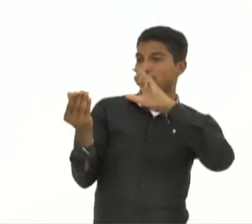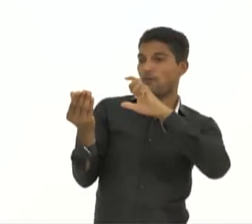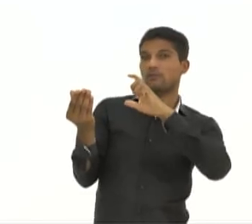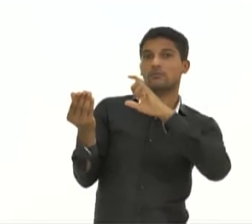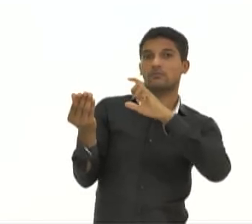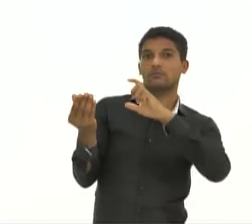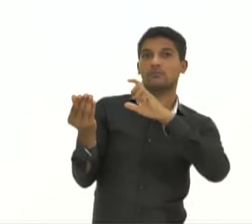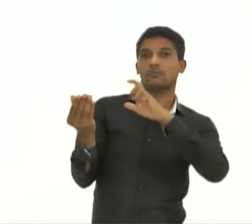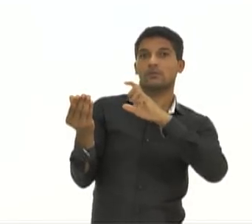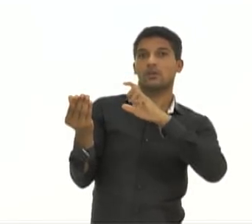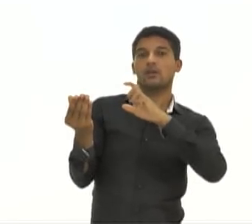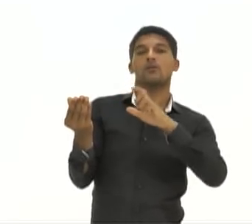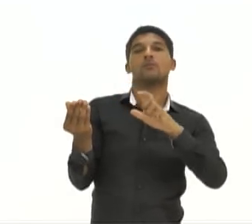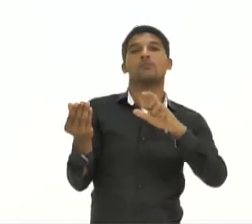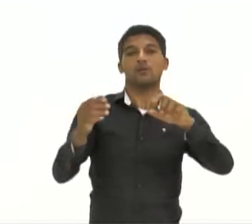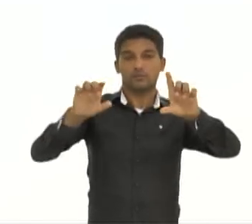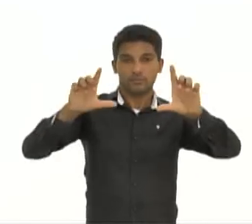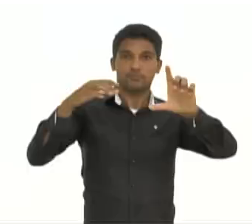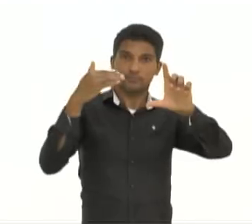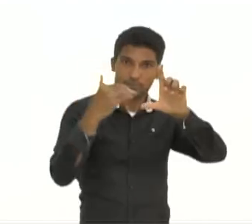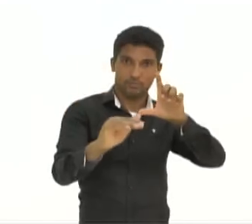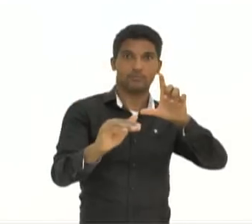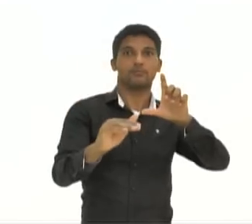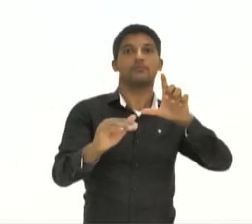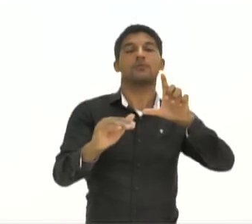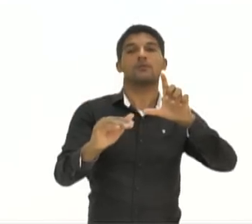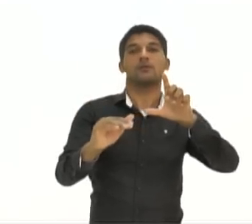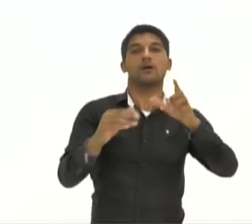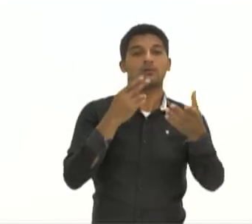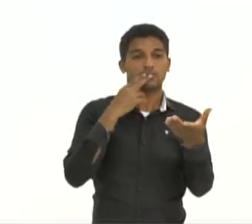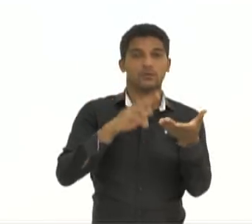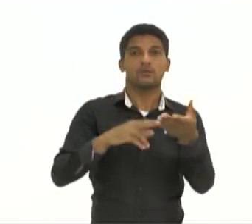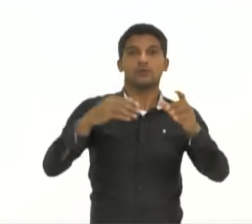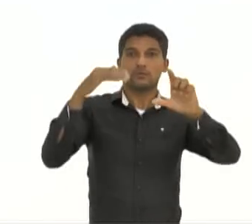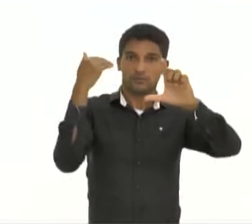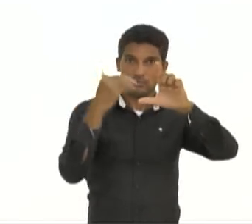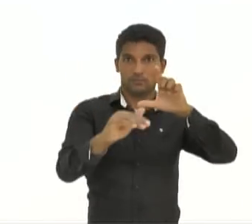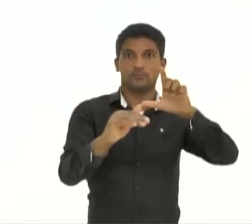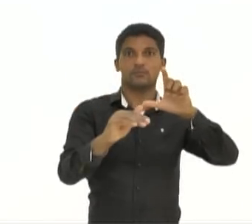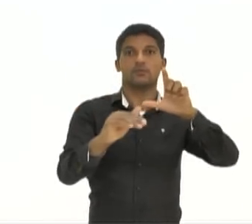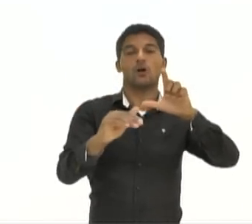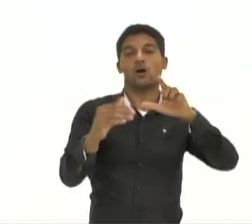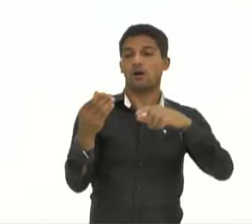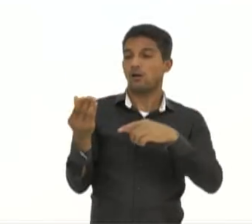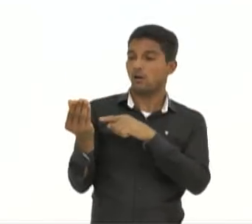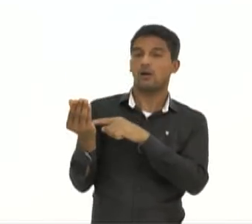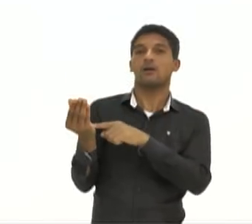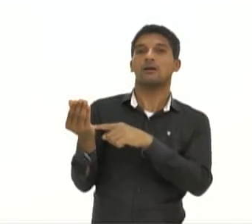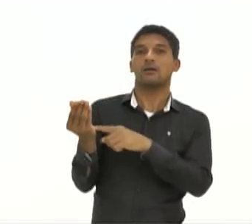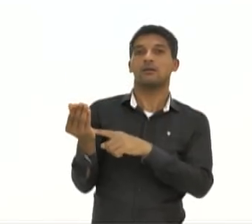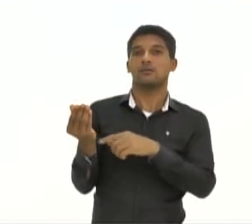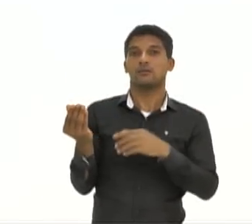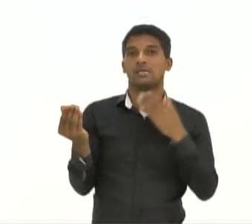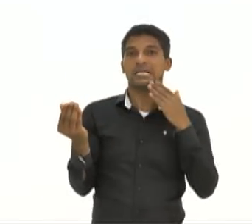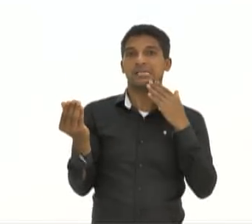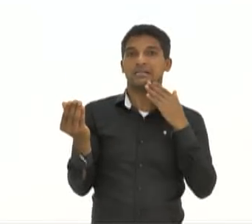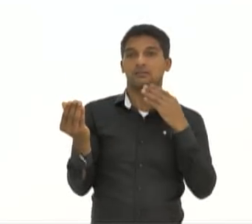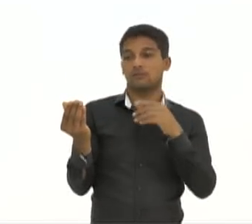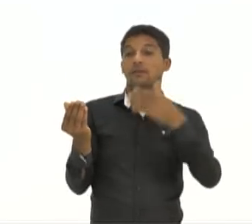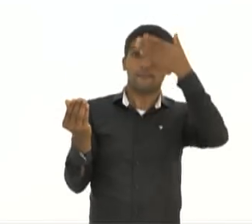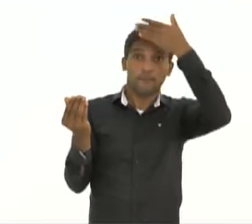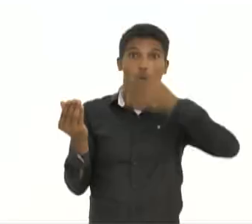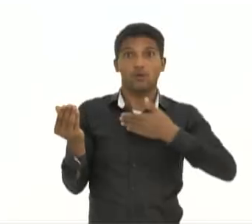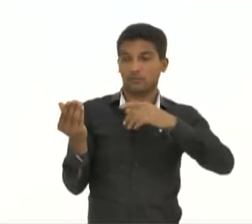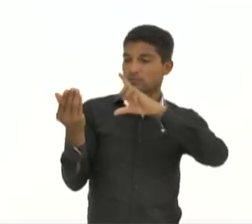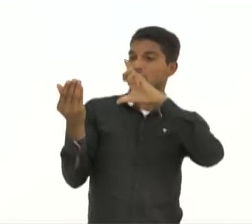e-mail, né, dizendo está aqui a foto, né, que mostra, que comprova que o produto está com determinado defeito. Né? Então, existem formas de